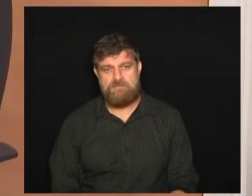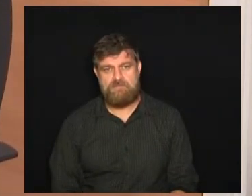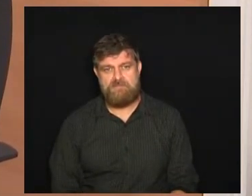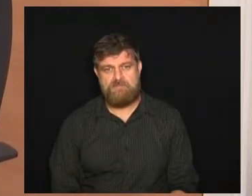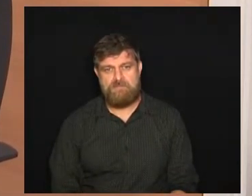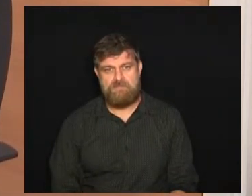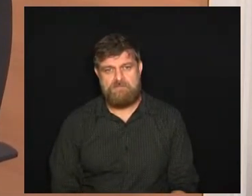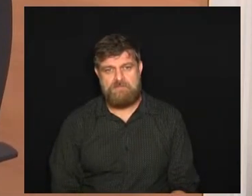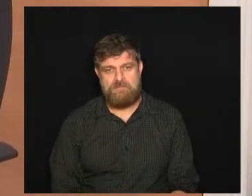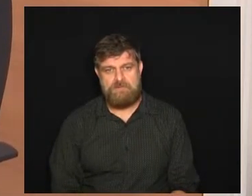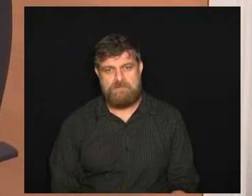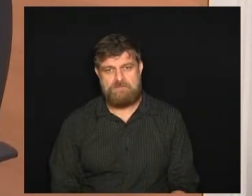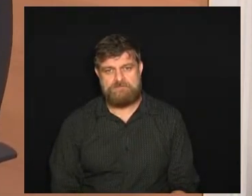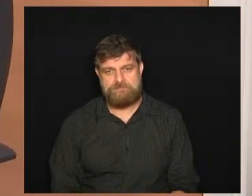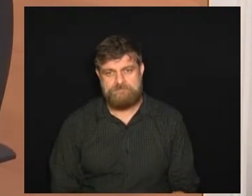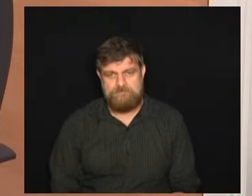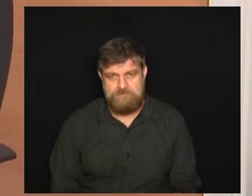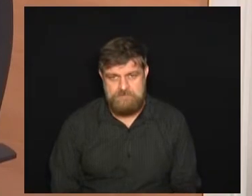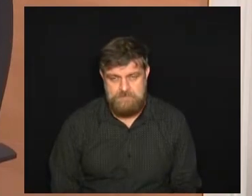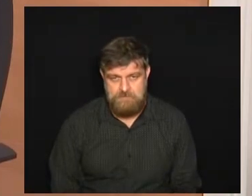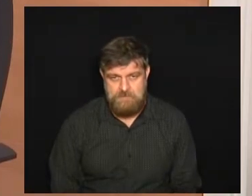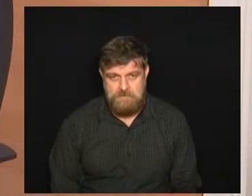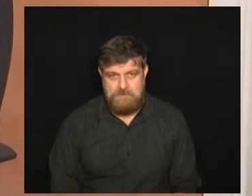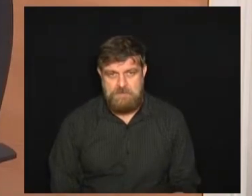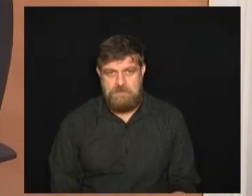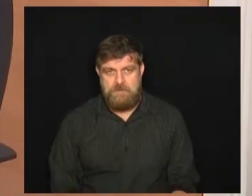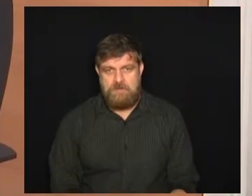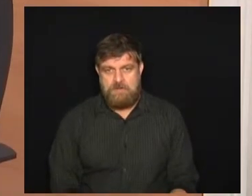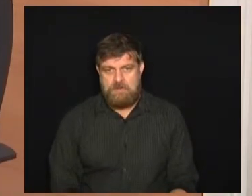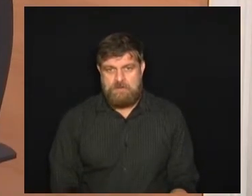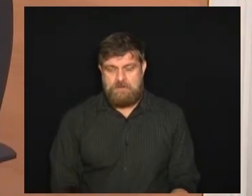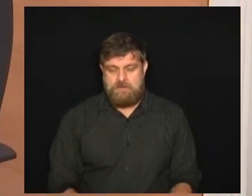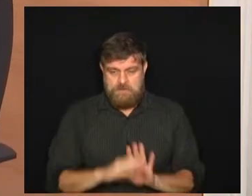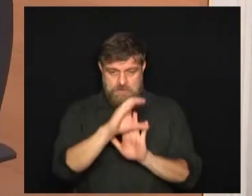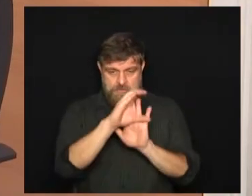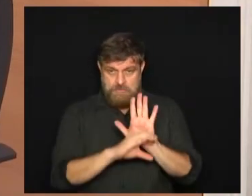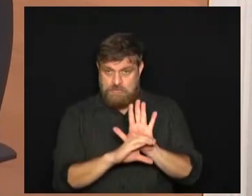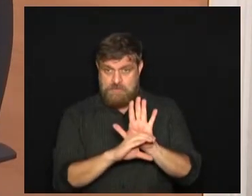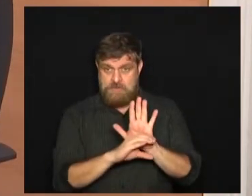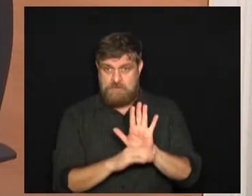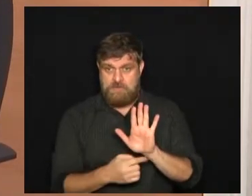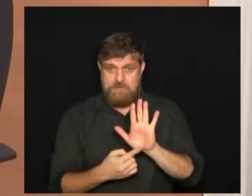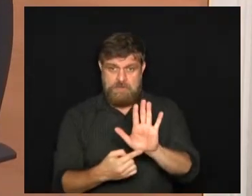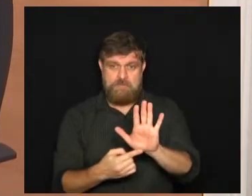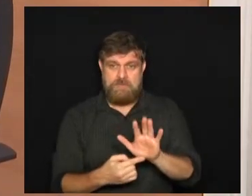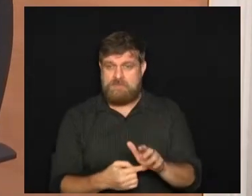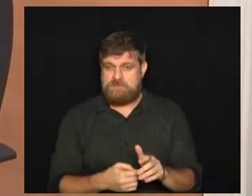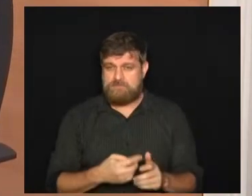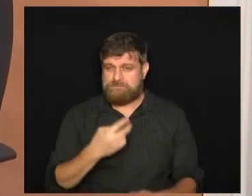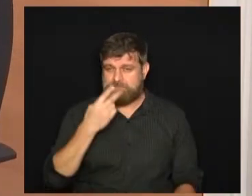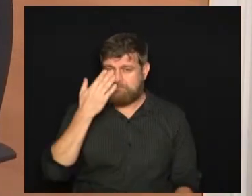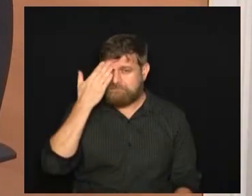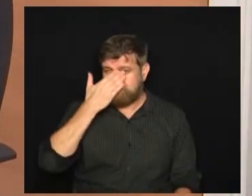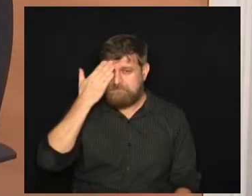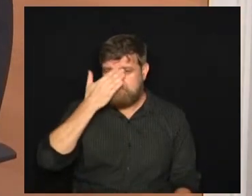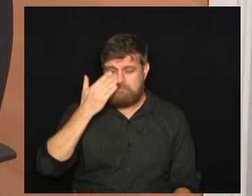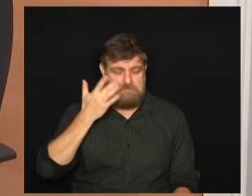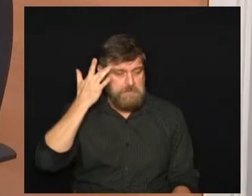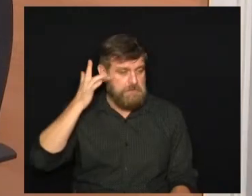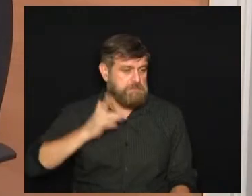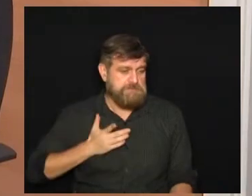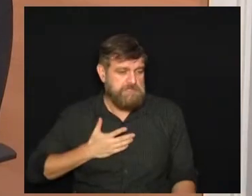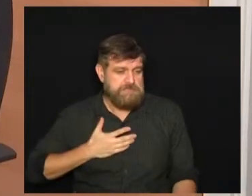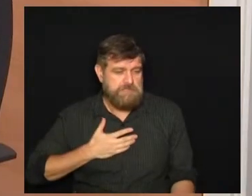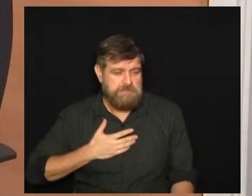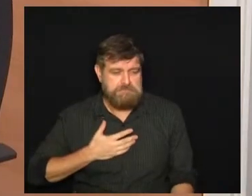é baixa visão. Não, lá só aparece no currículo deficiência visual, só que não sabe qual que é, que grau